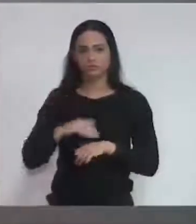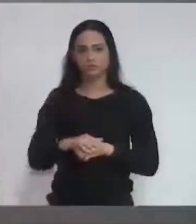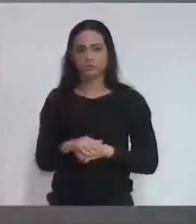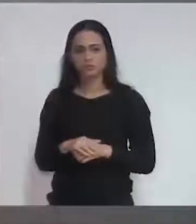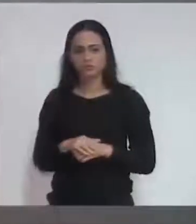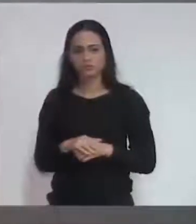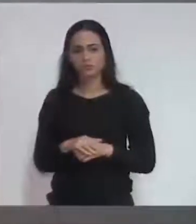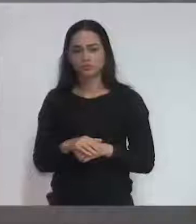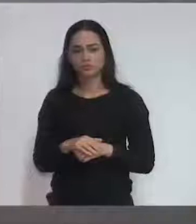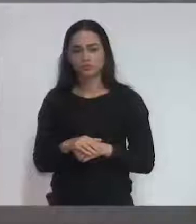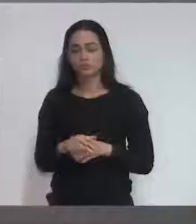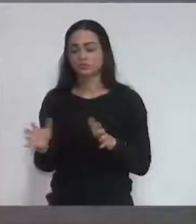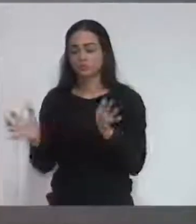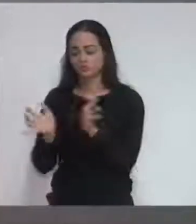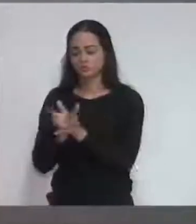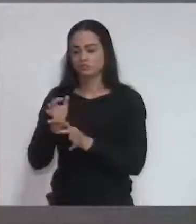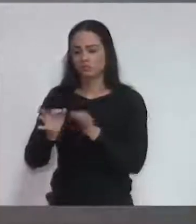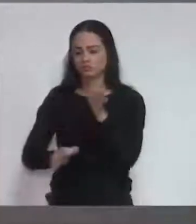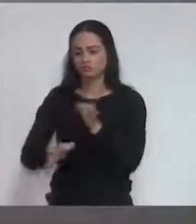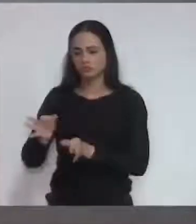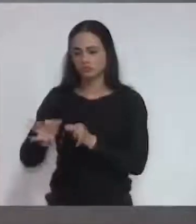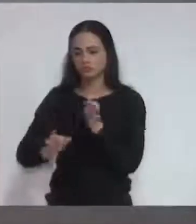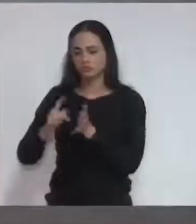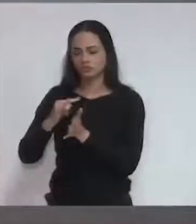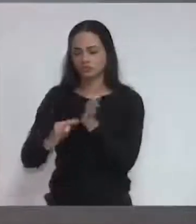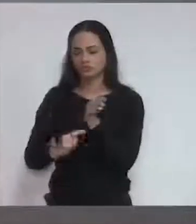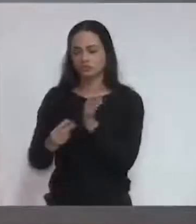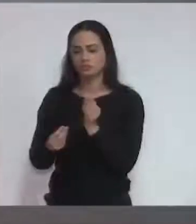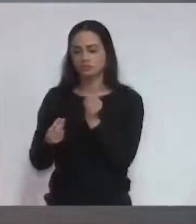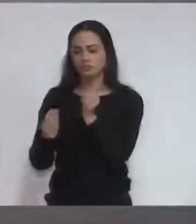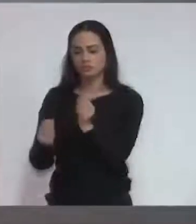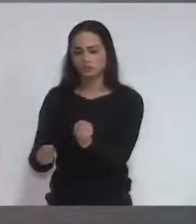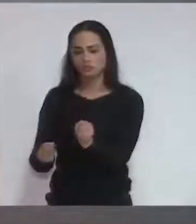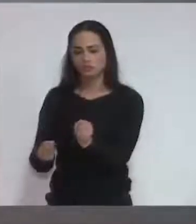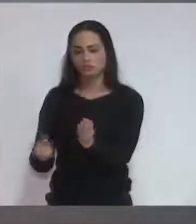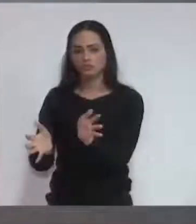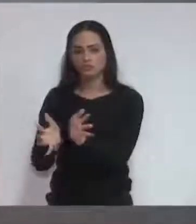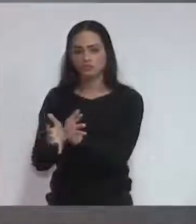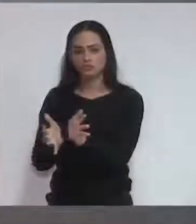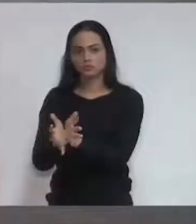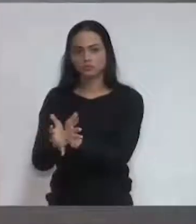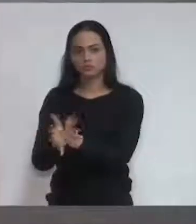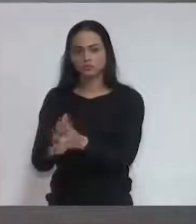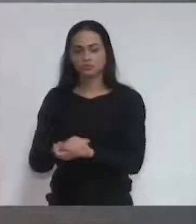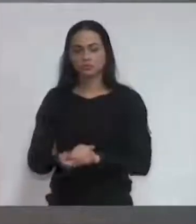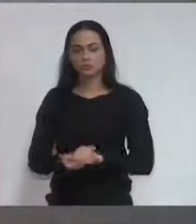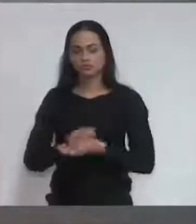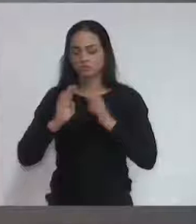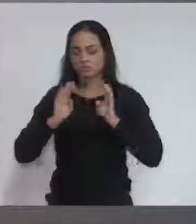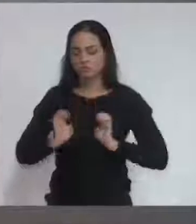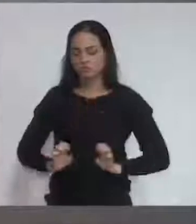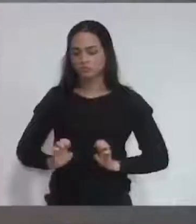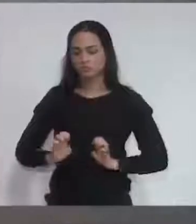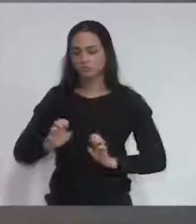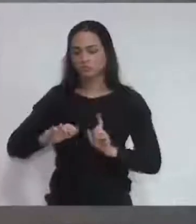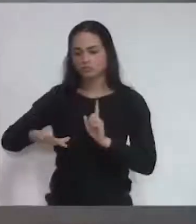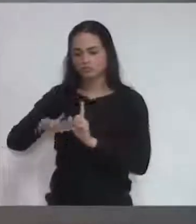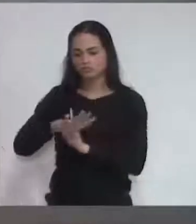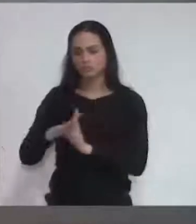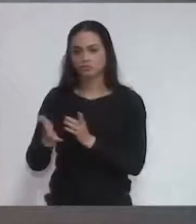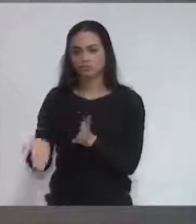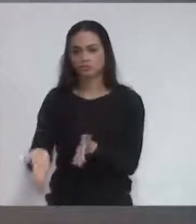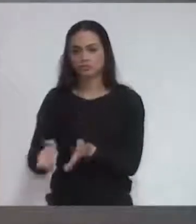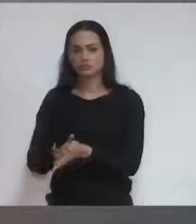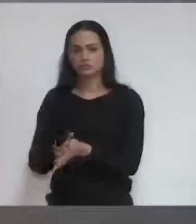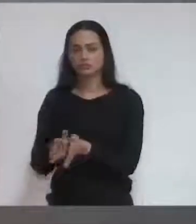Comissão de Justiça, Ética, Redação e Cidadania, sobre a questão da não resposta aos requerimentos. O presidente da comissão já